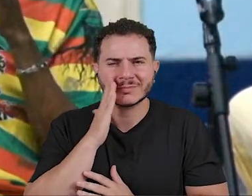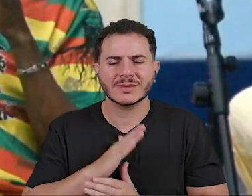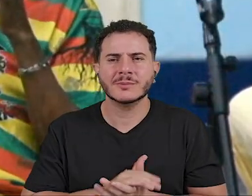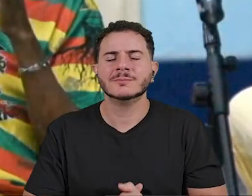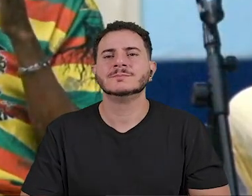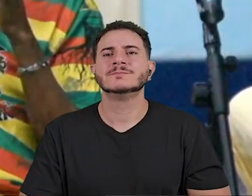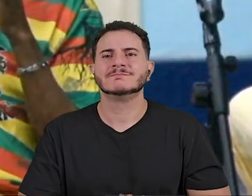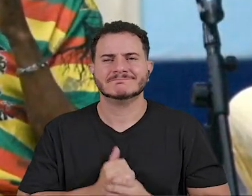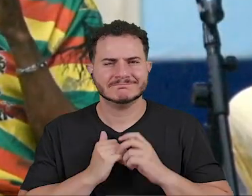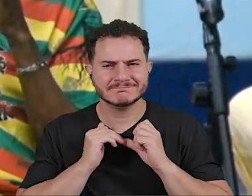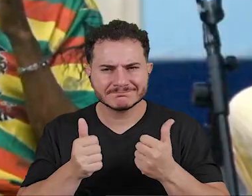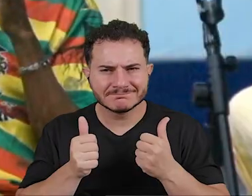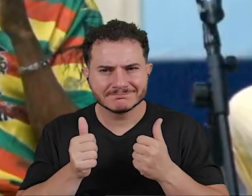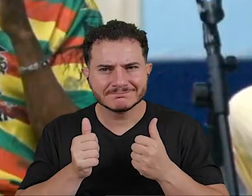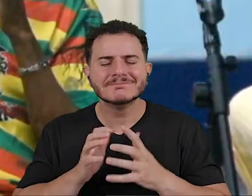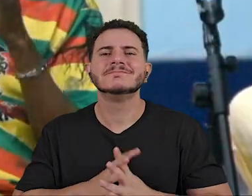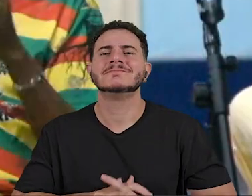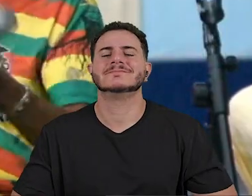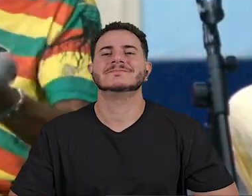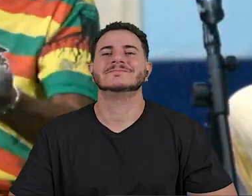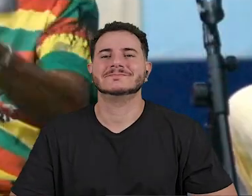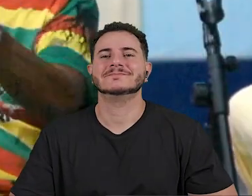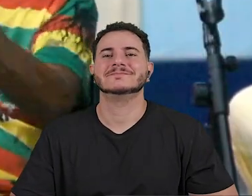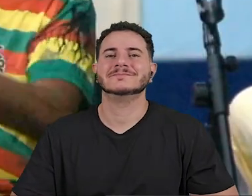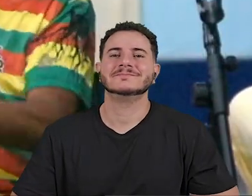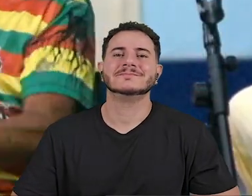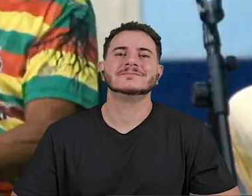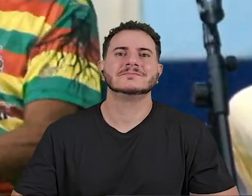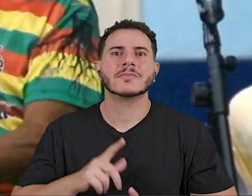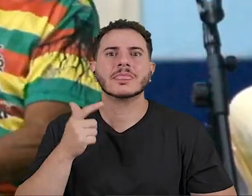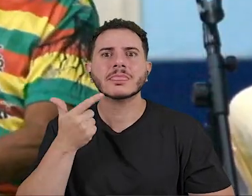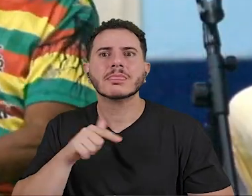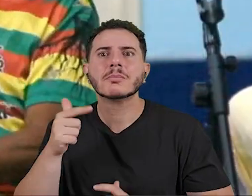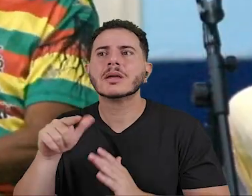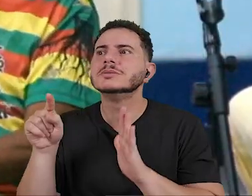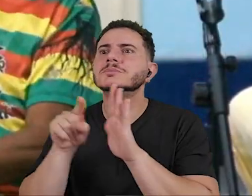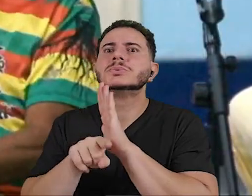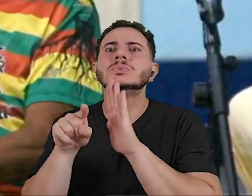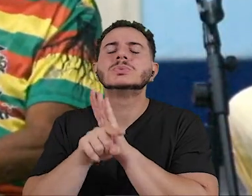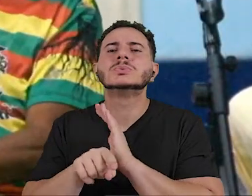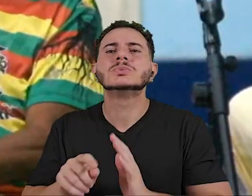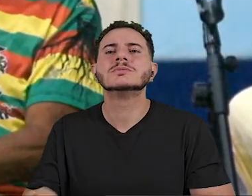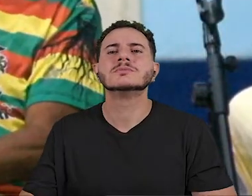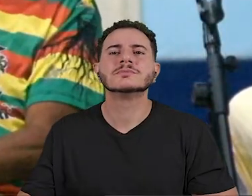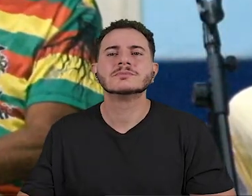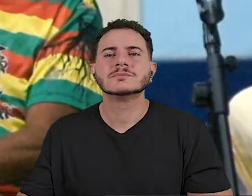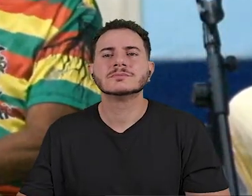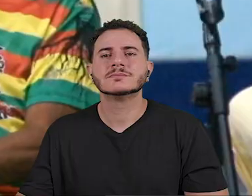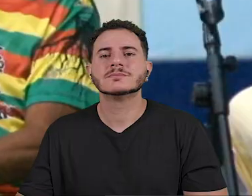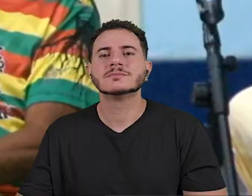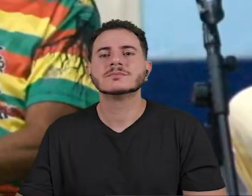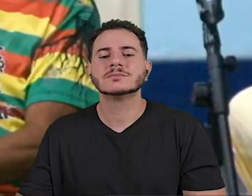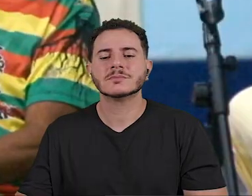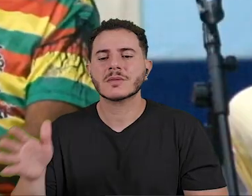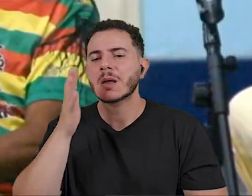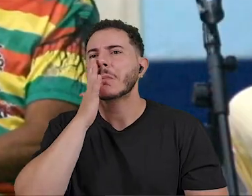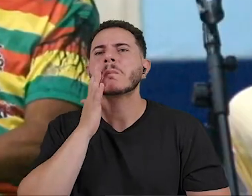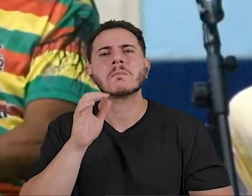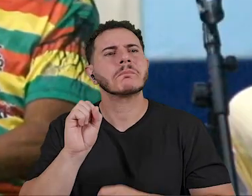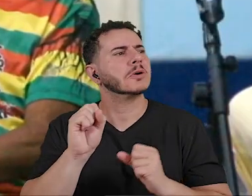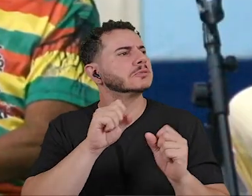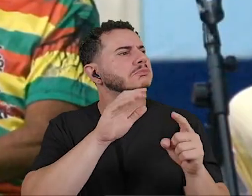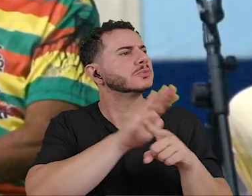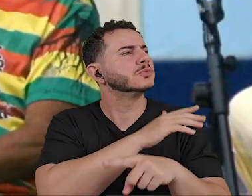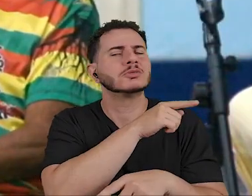Tem mais gente para pergunta? Quer fazer? Não, pode fazer, depois eu faço isso. Eu quero aproveitar que estão falando